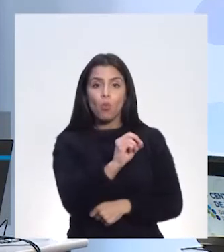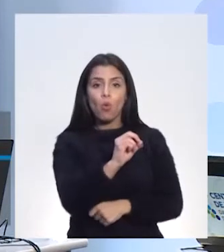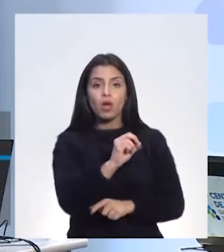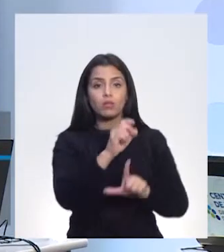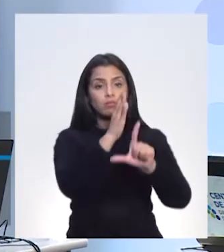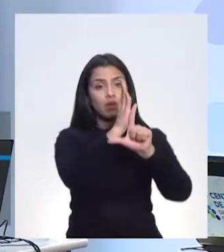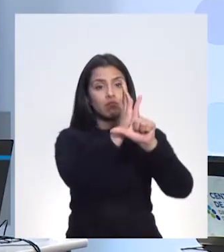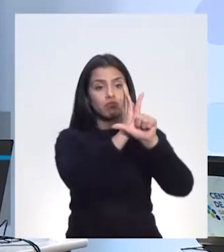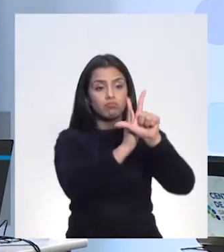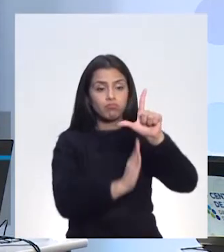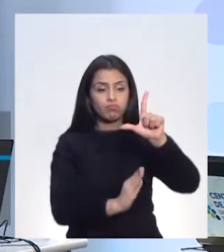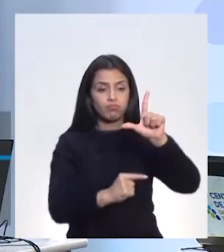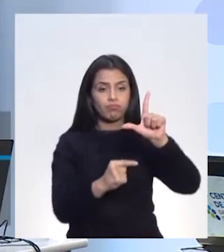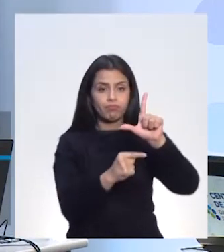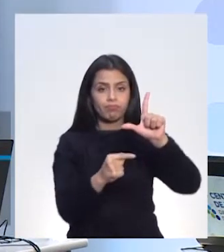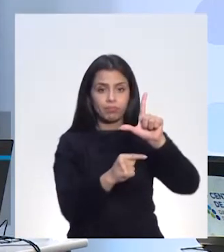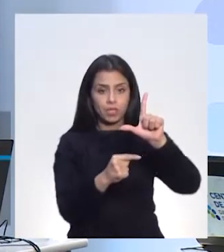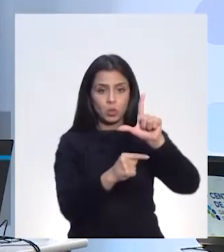embaixo.